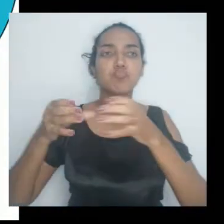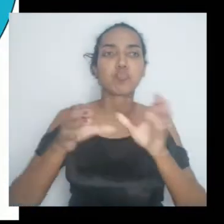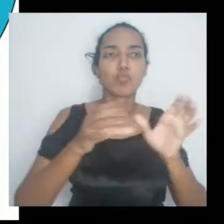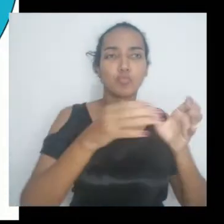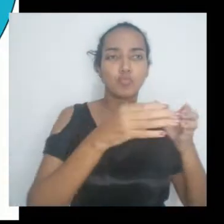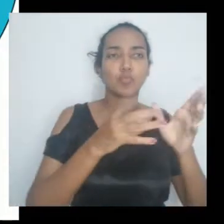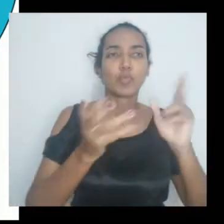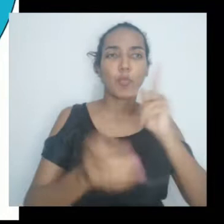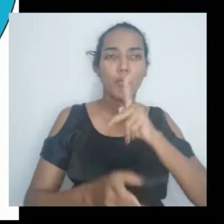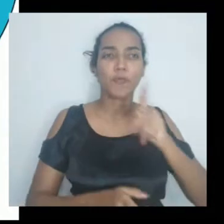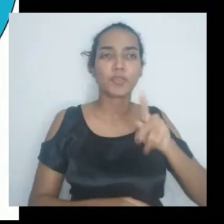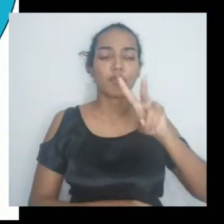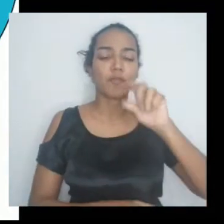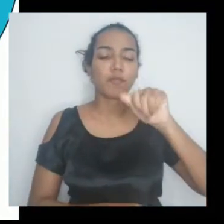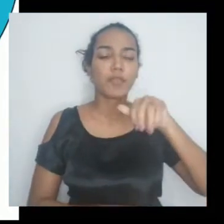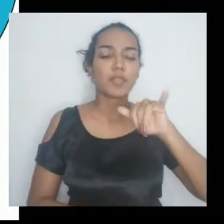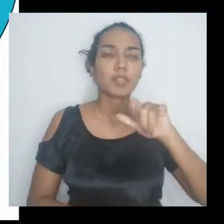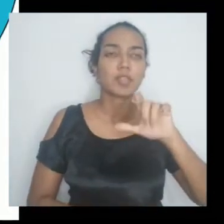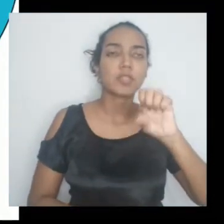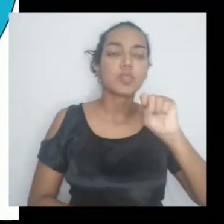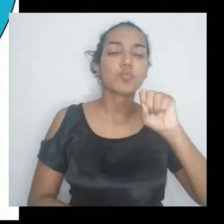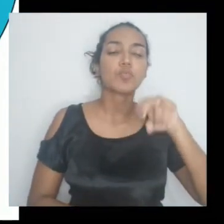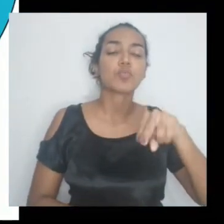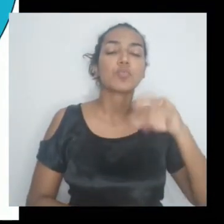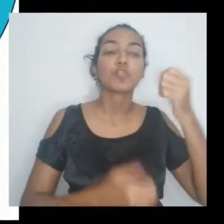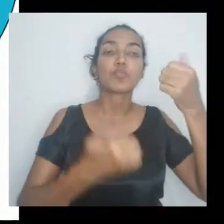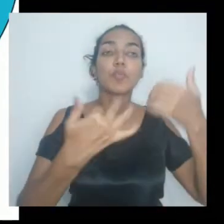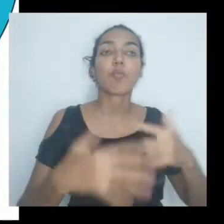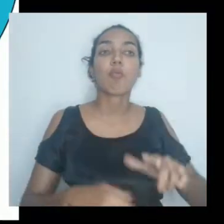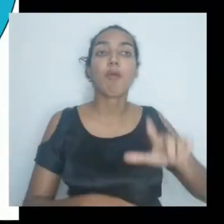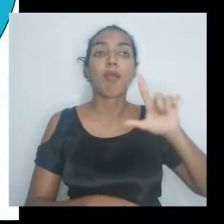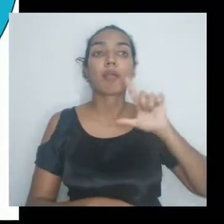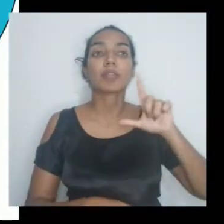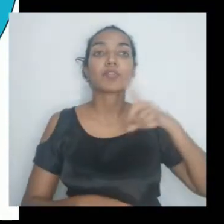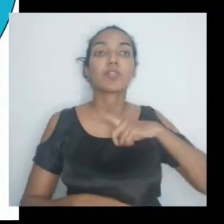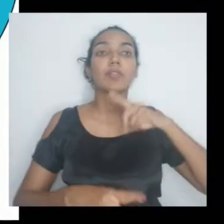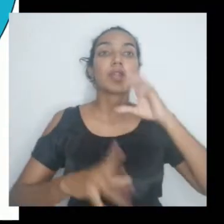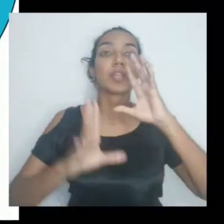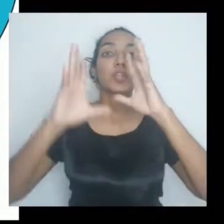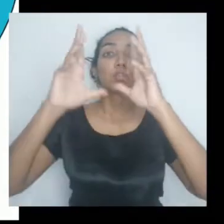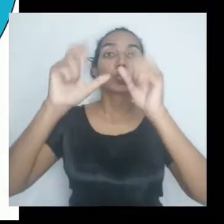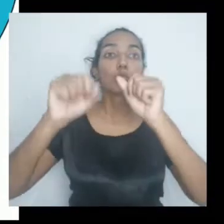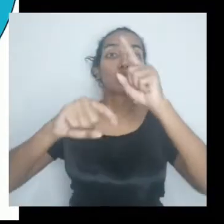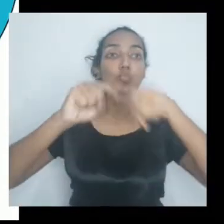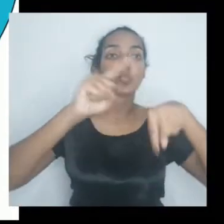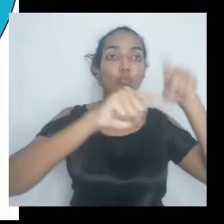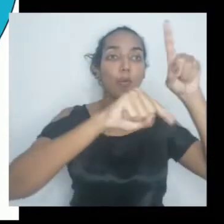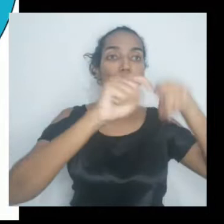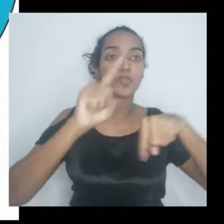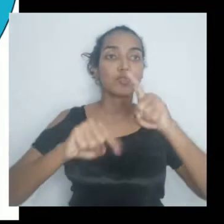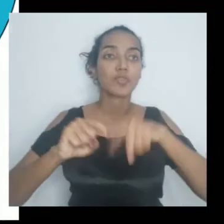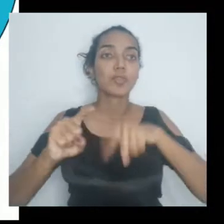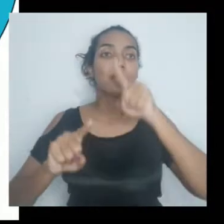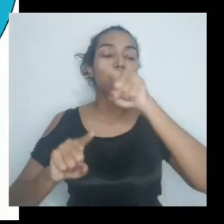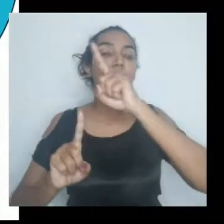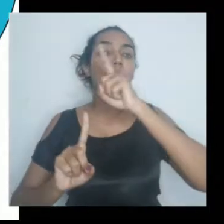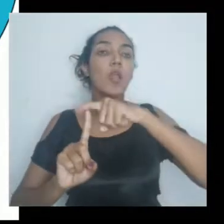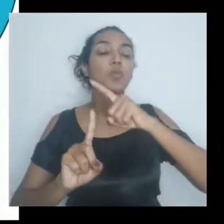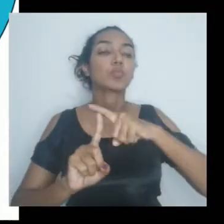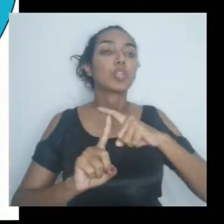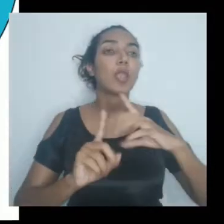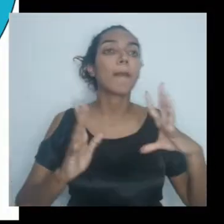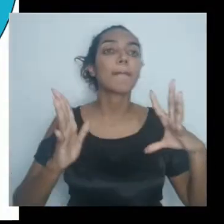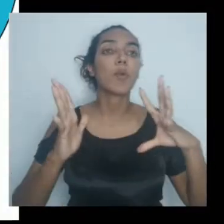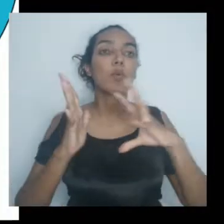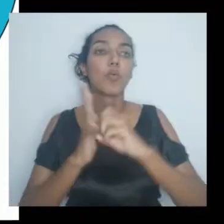a gente tem todos esses objetos são do tipo conta. Seja ele uma poupança, seja ele uma